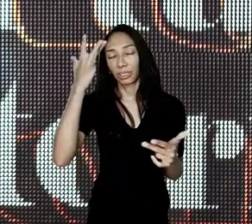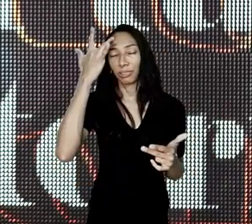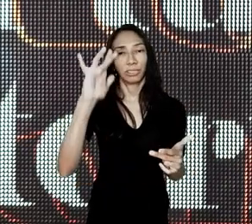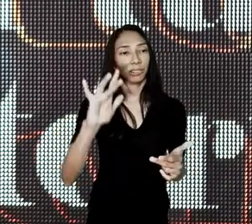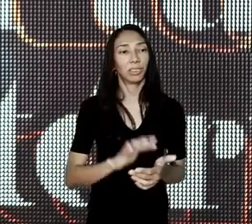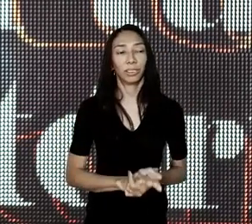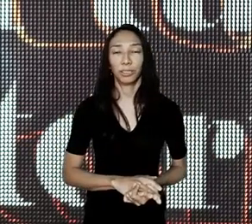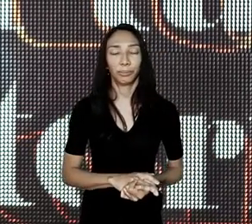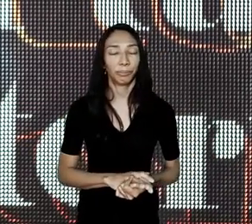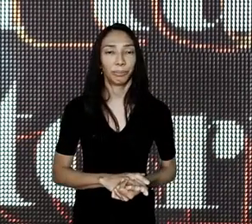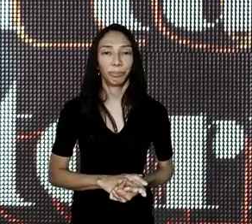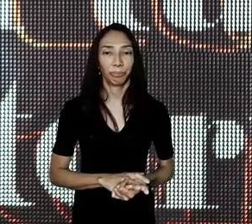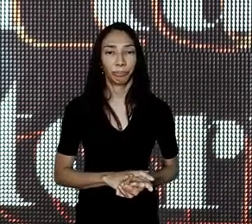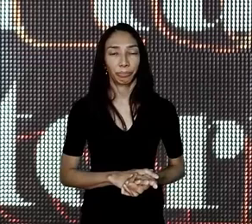quer.